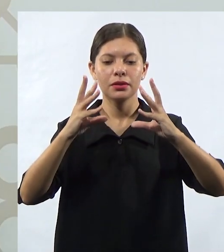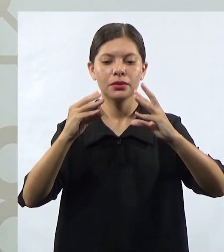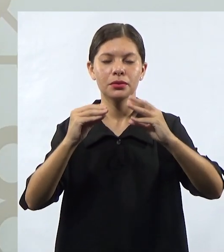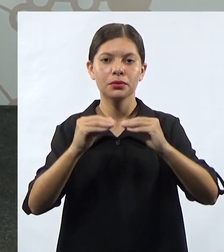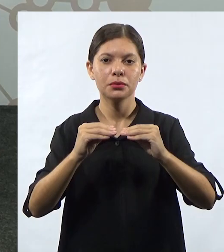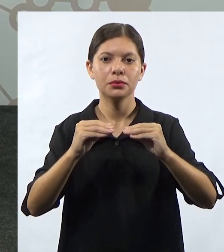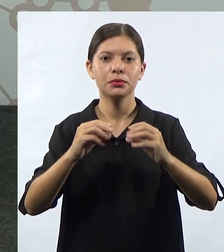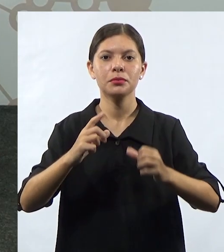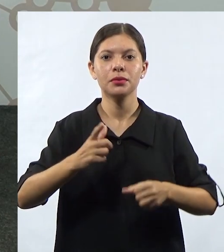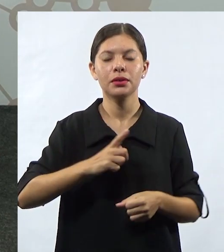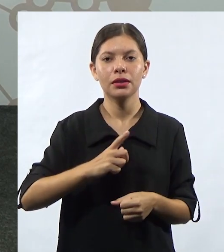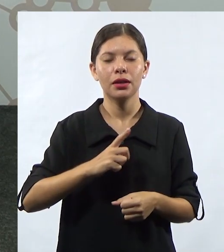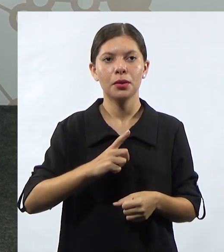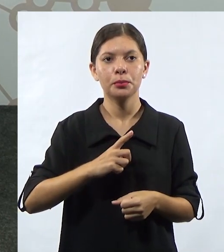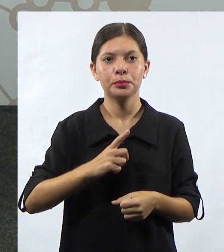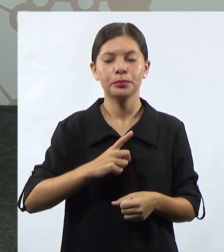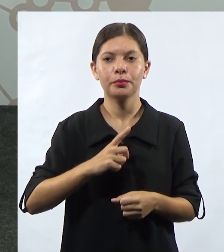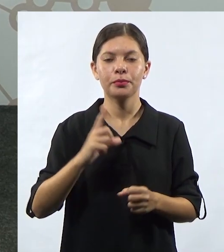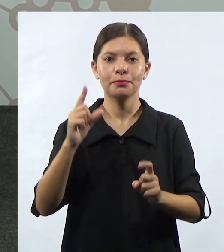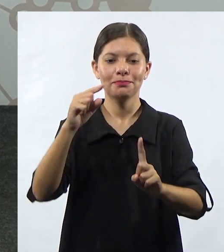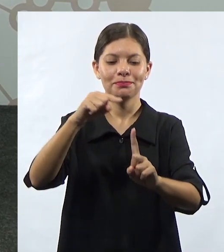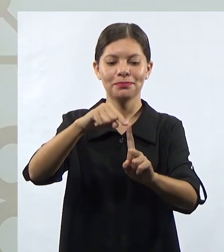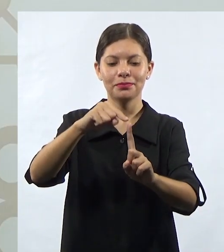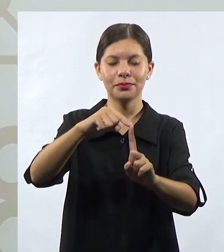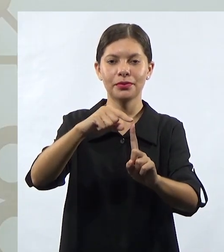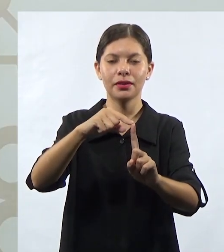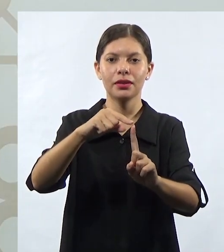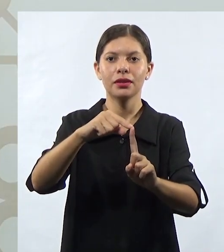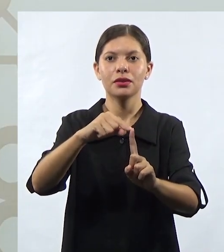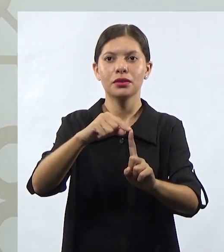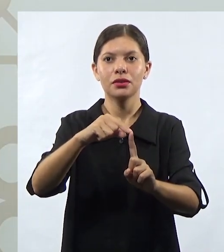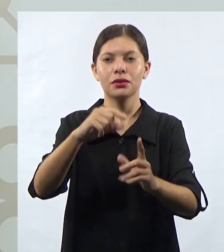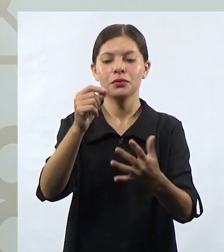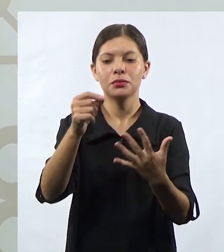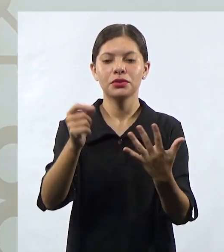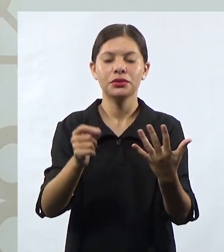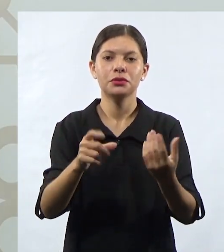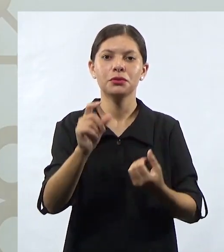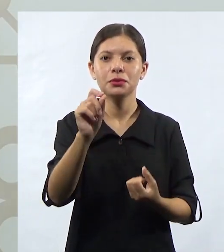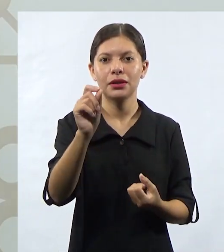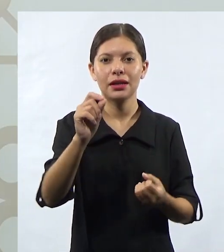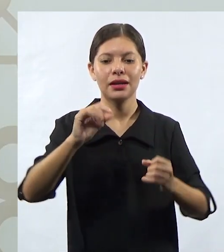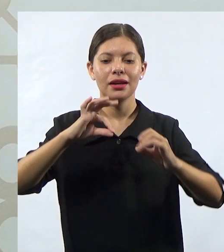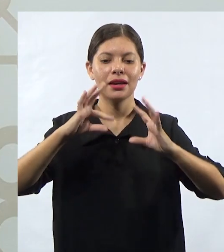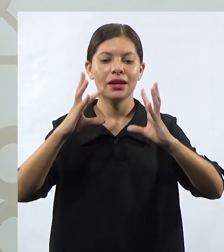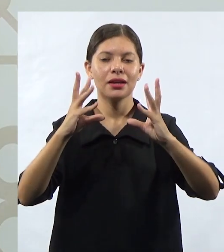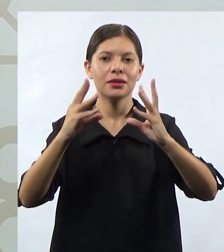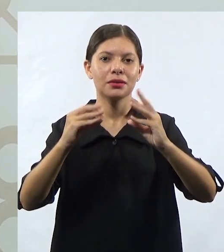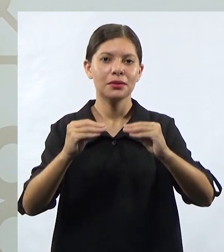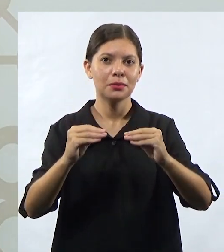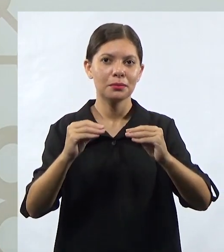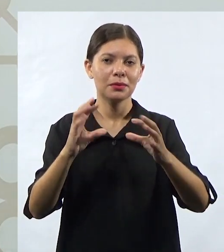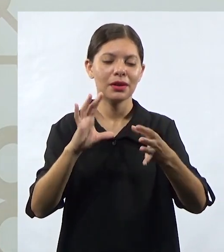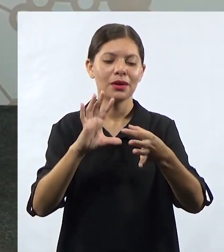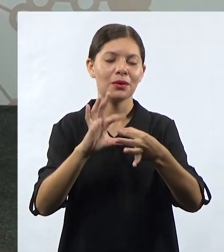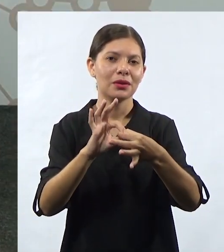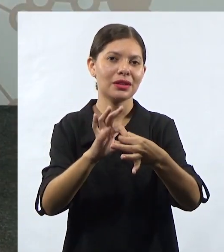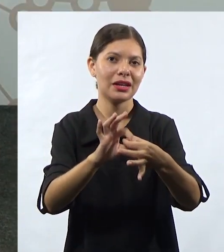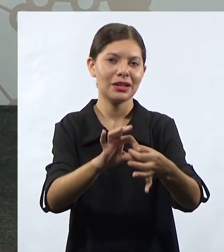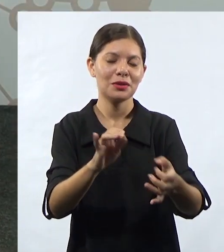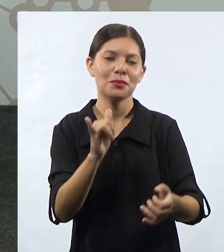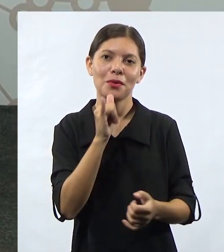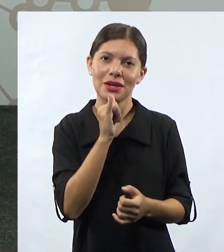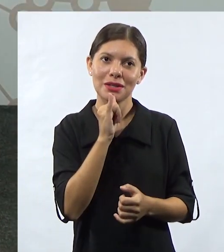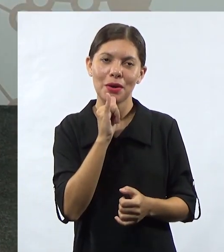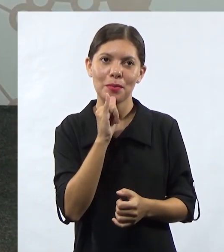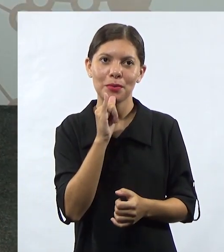esse é um dos principais objetivos da linha, que é resumir todo um contexto. Então, por exemplo, a vida do professor